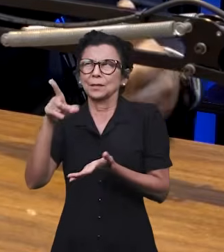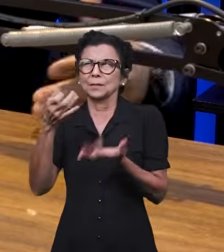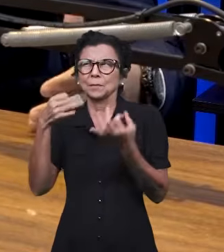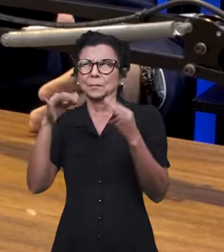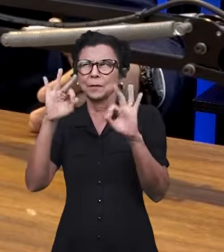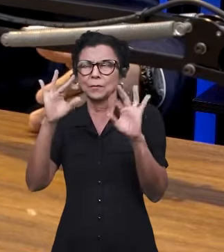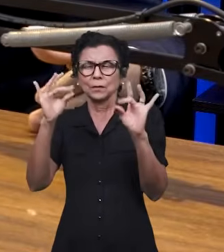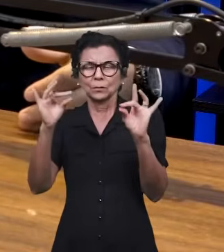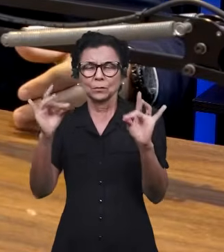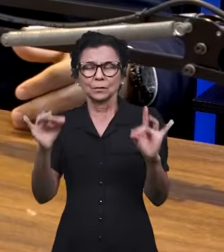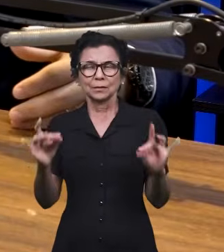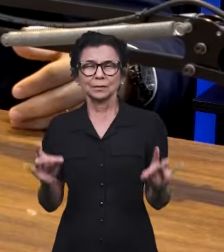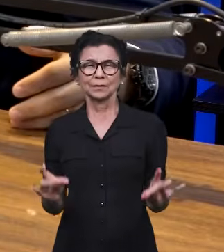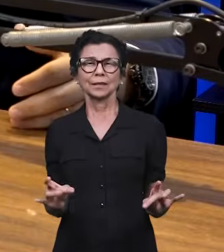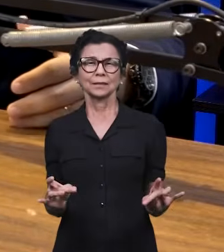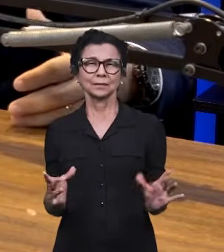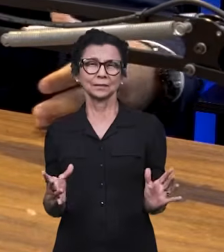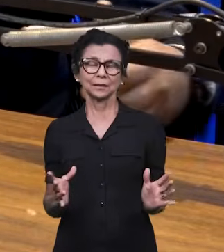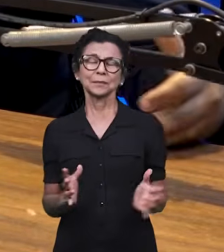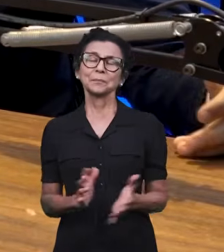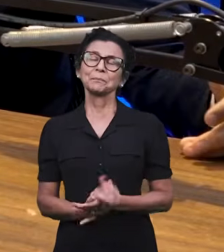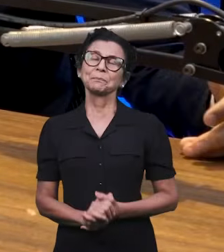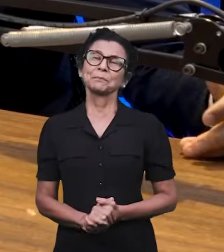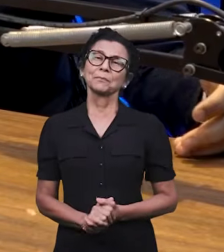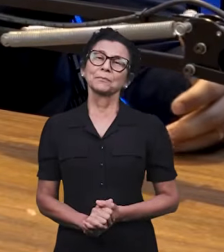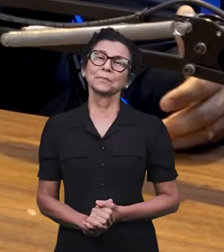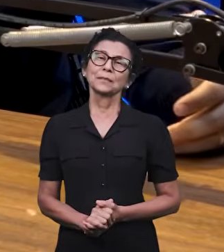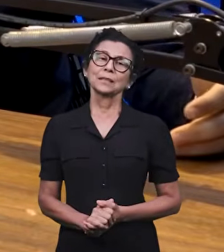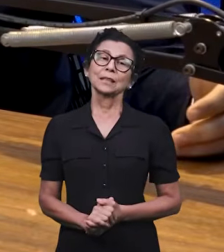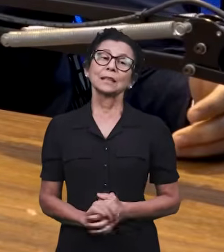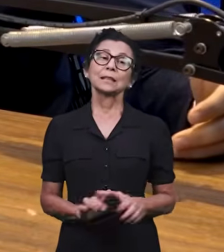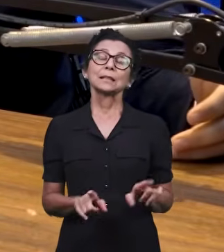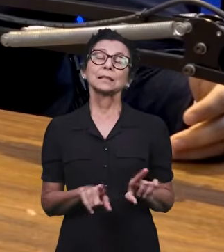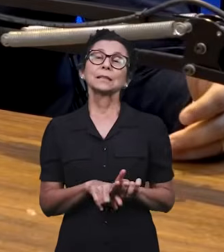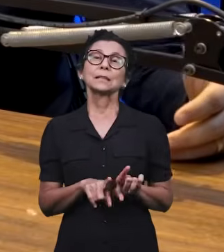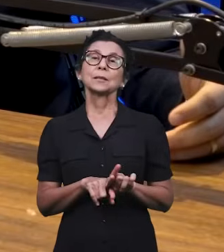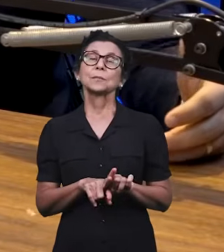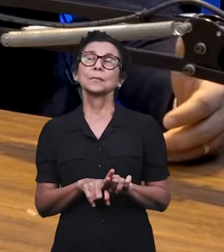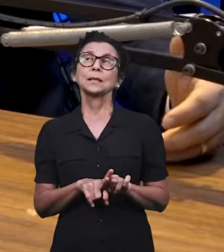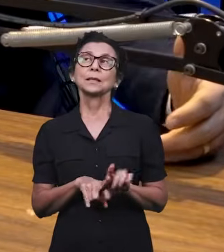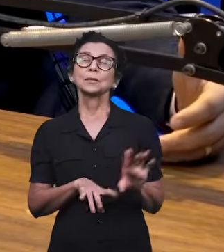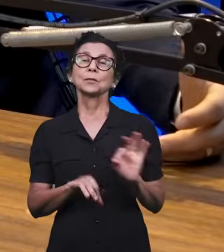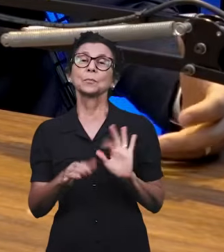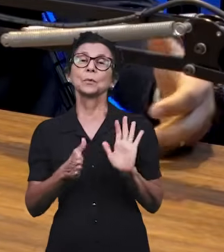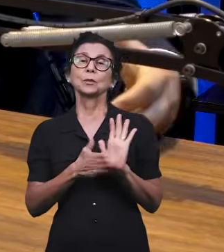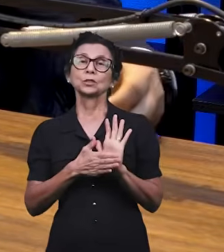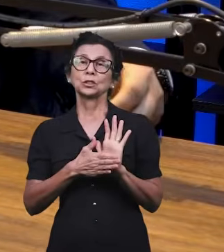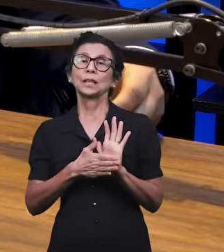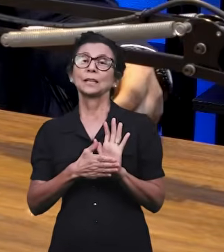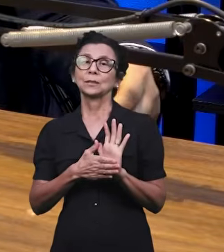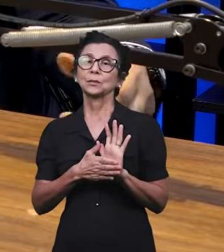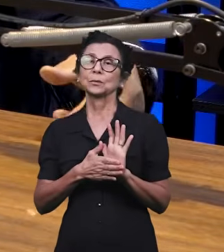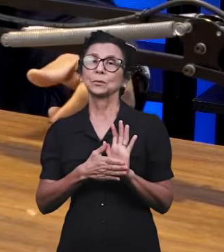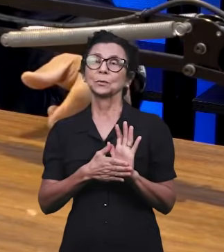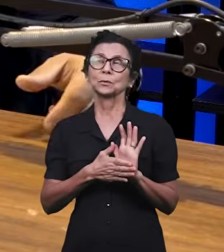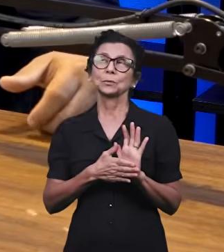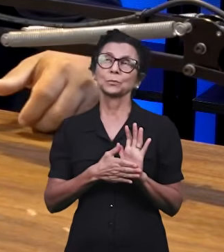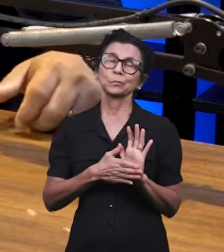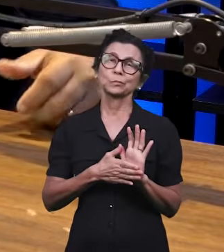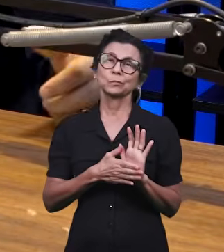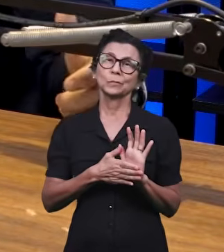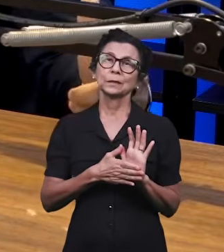seu projeto. E quando nós falamos aqui do projeto, nós sempre vamos ter que linkar a questão